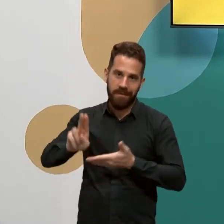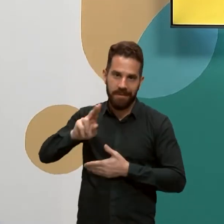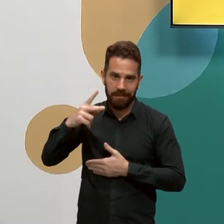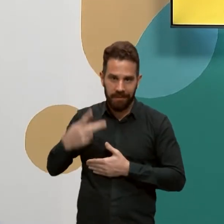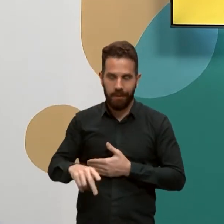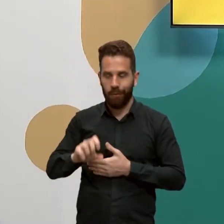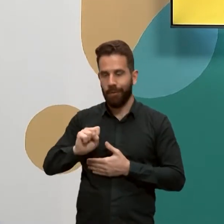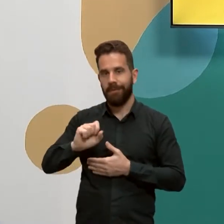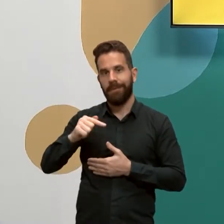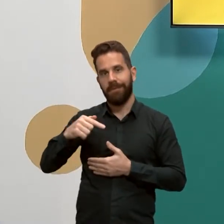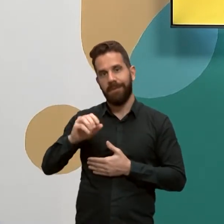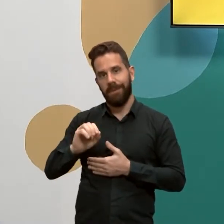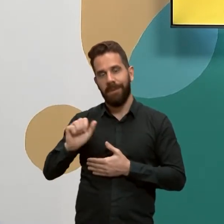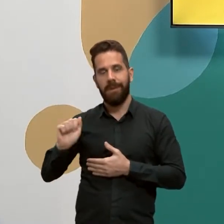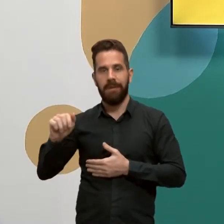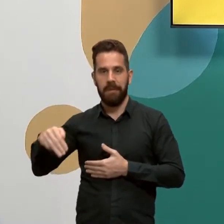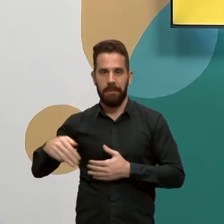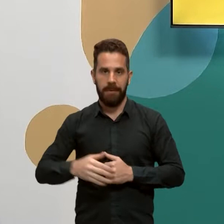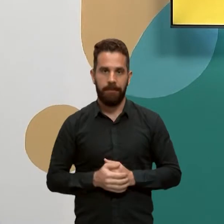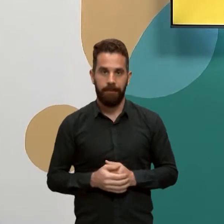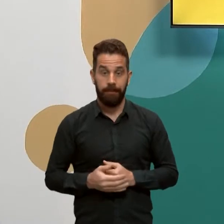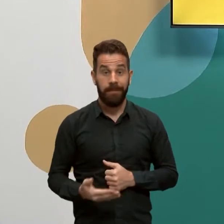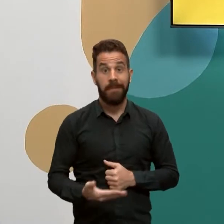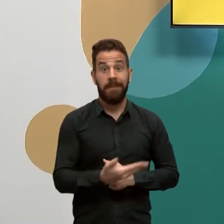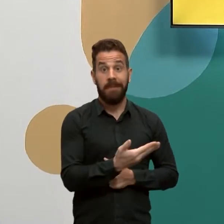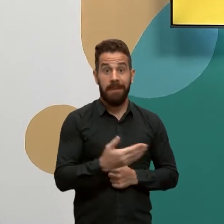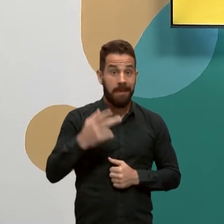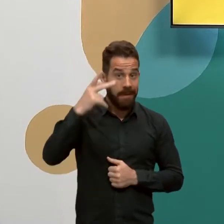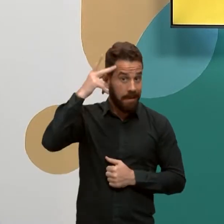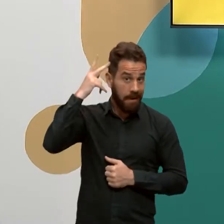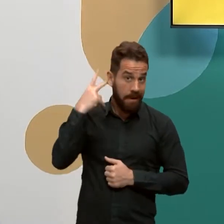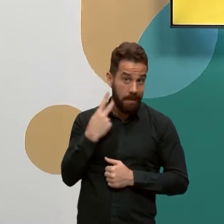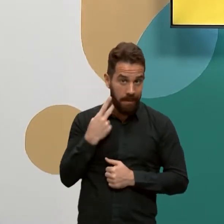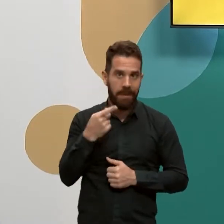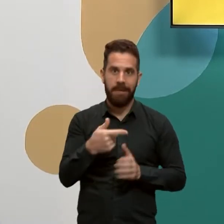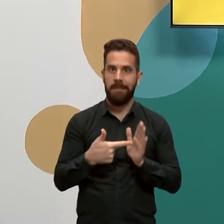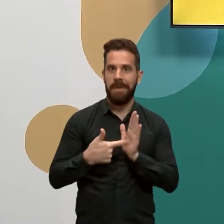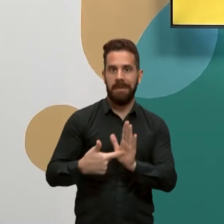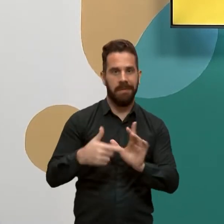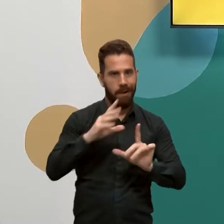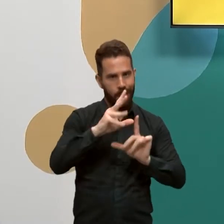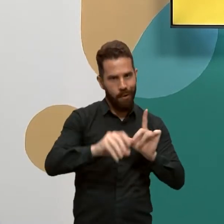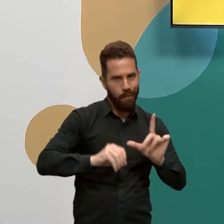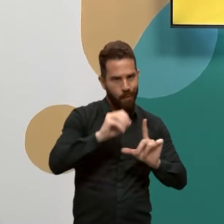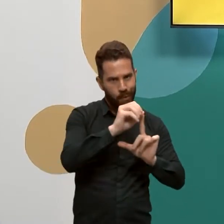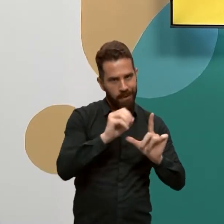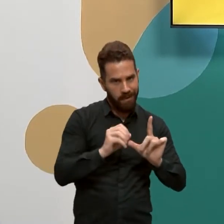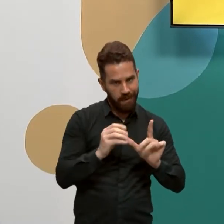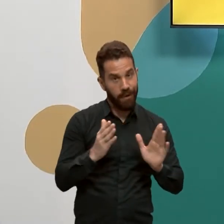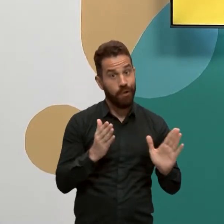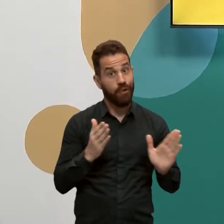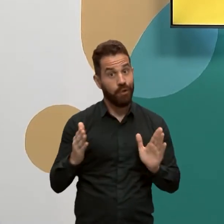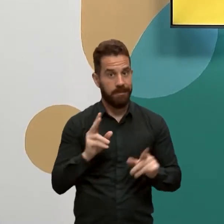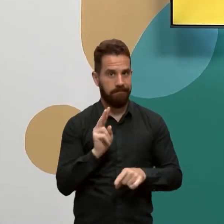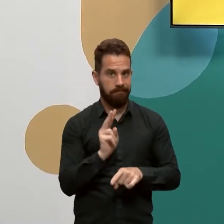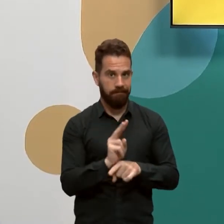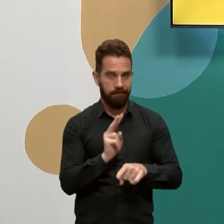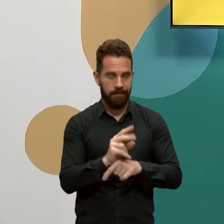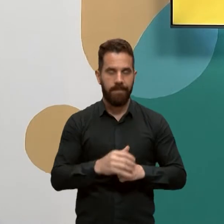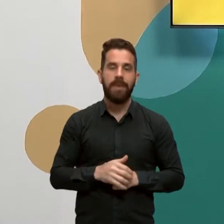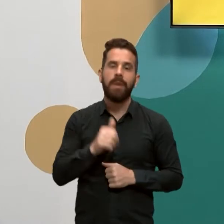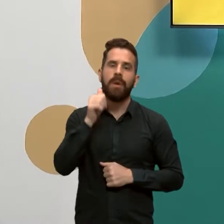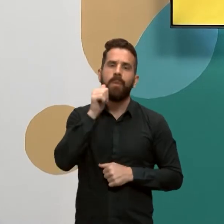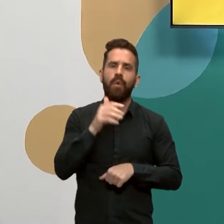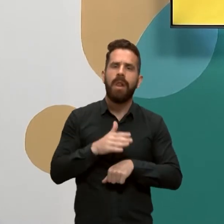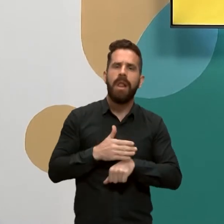870M. Eu sou a Camila Maia e estou apresentando o Mundo UFG por enquanto. Sou uma mulher branca, de cabelos escuros